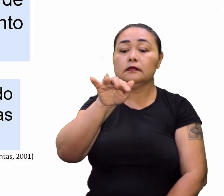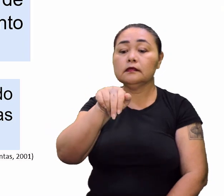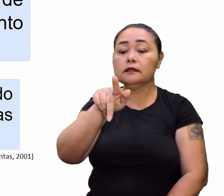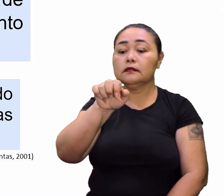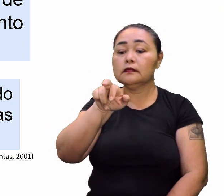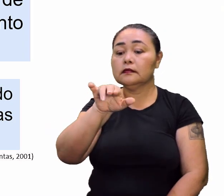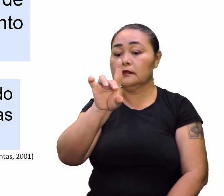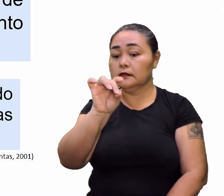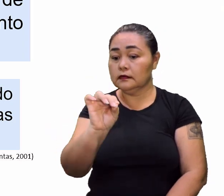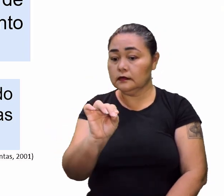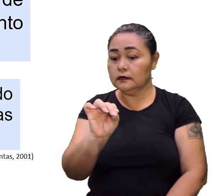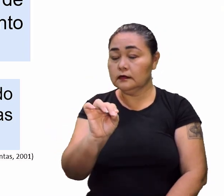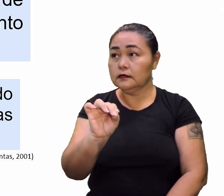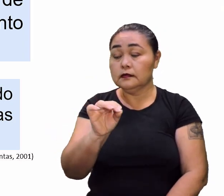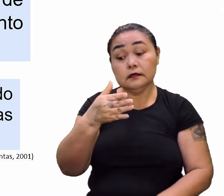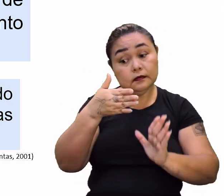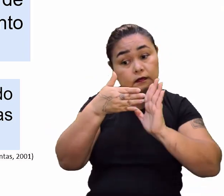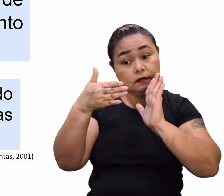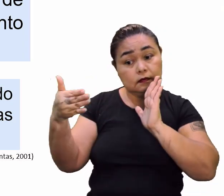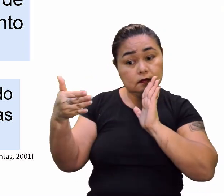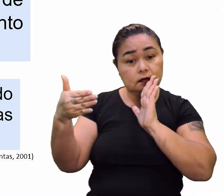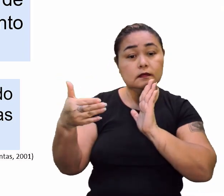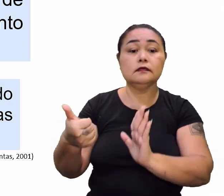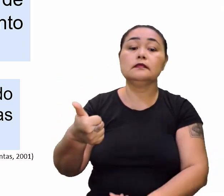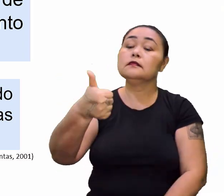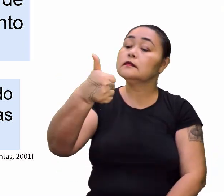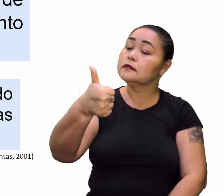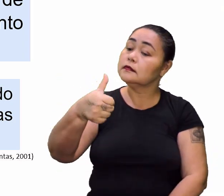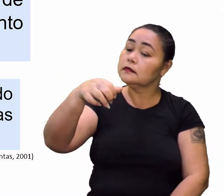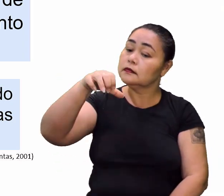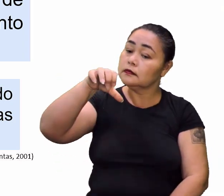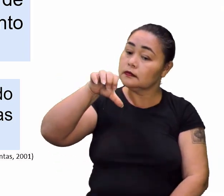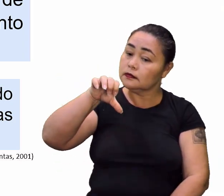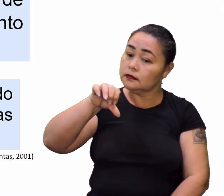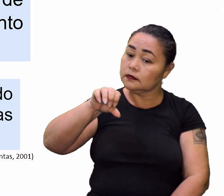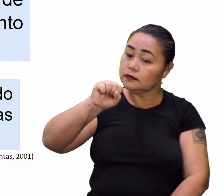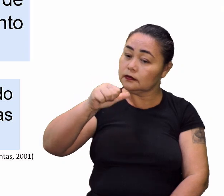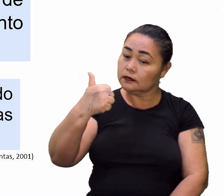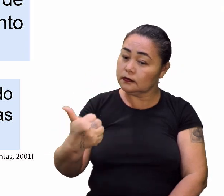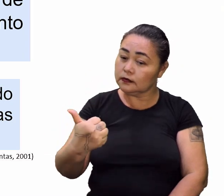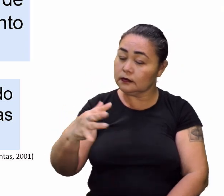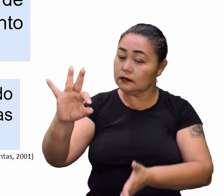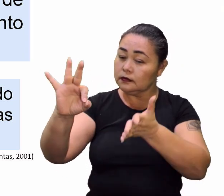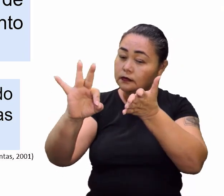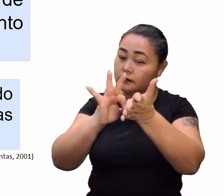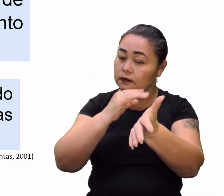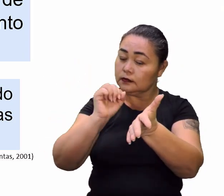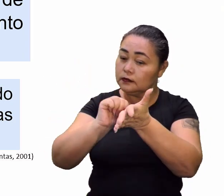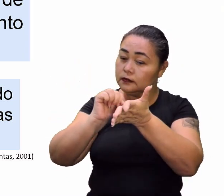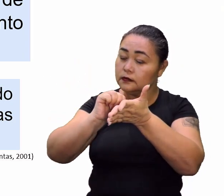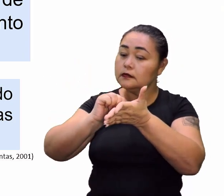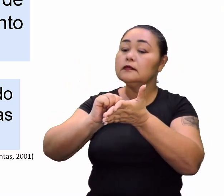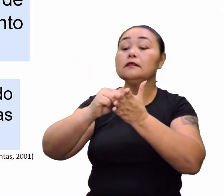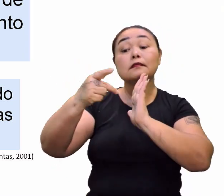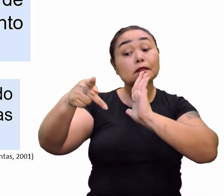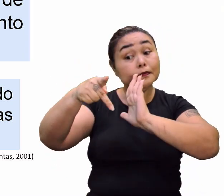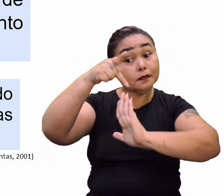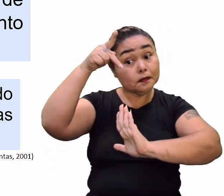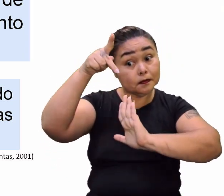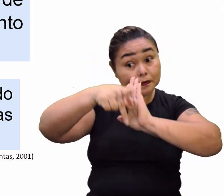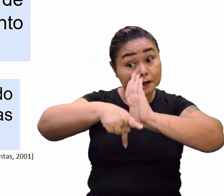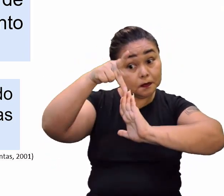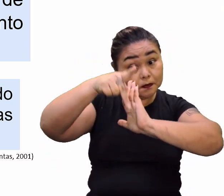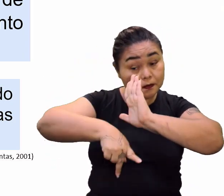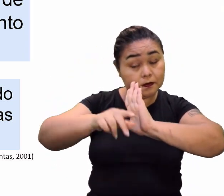gente aí nesse período, em 1981, João Figueiredo ele assinou até o Polo Noroeste. Isso. Foi